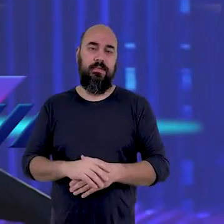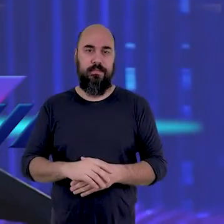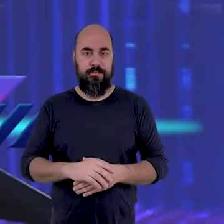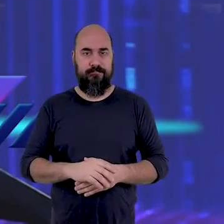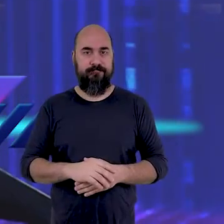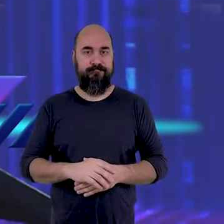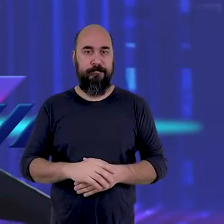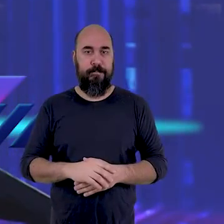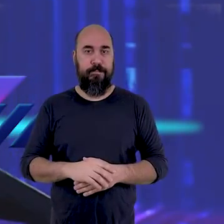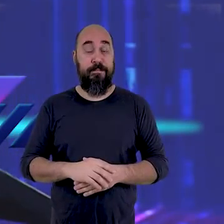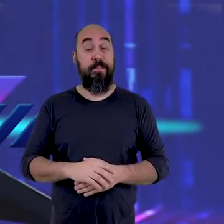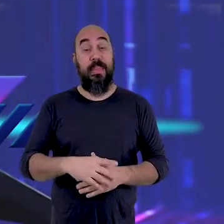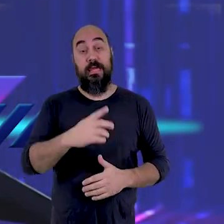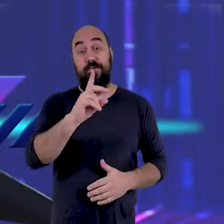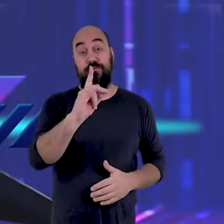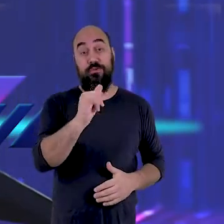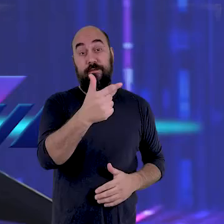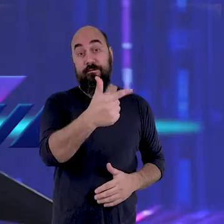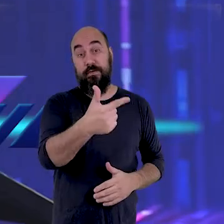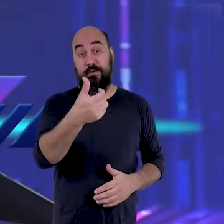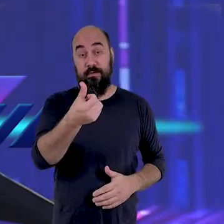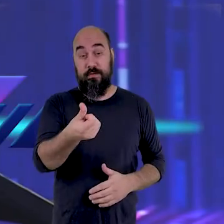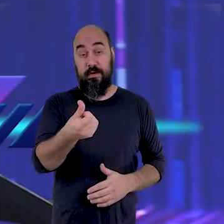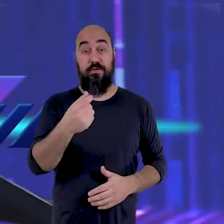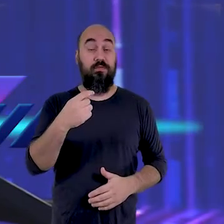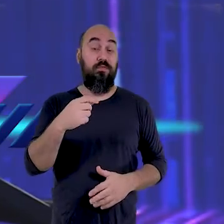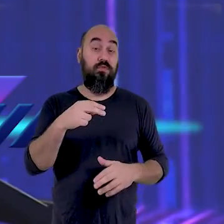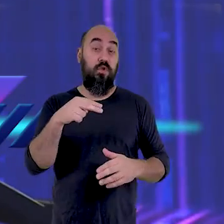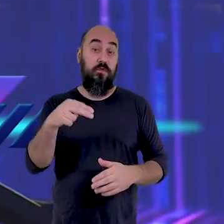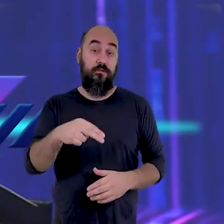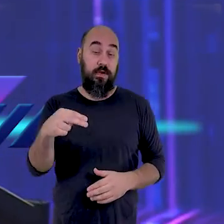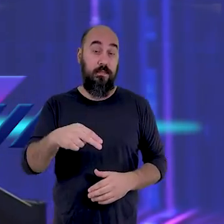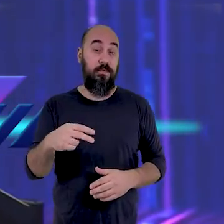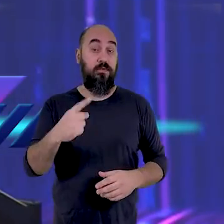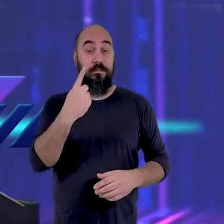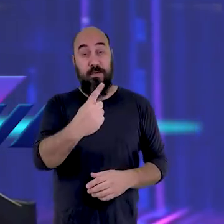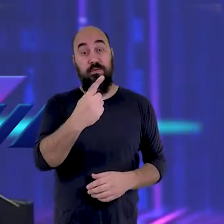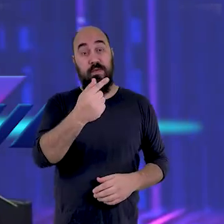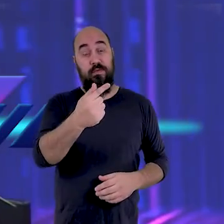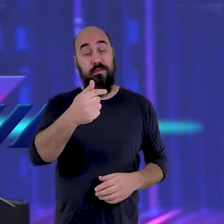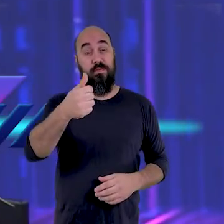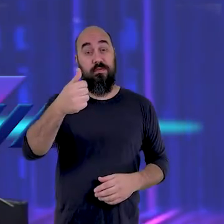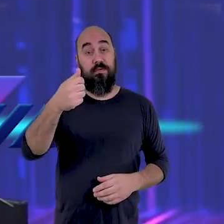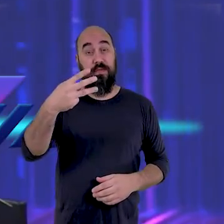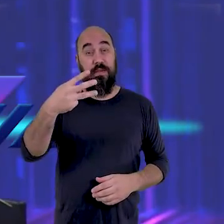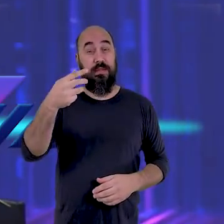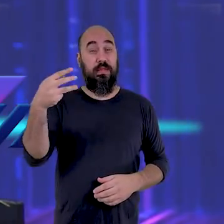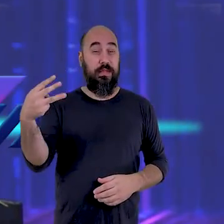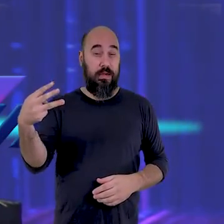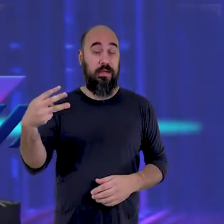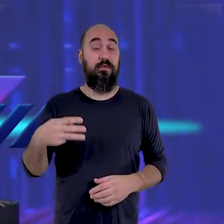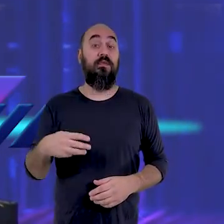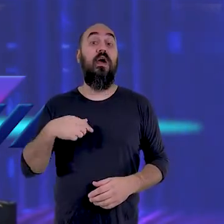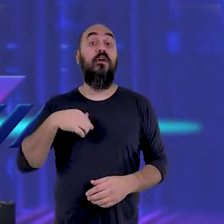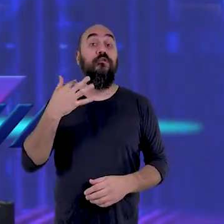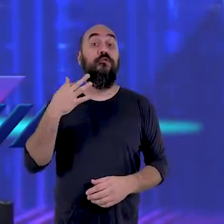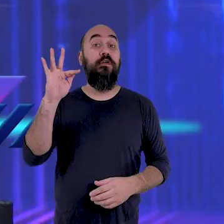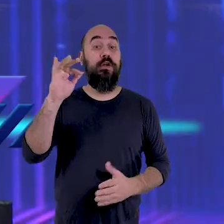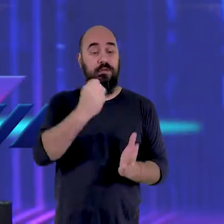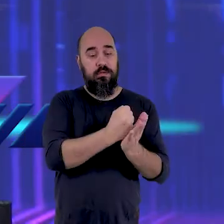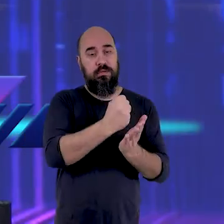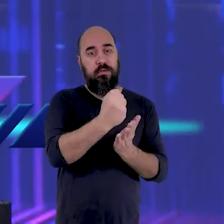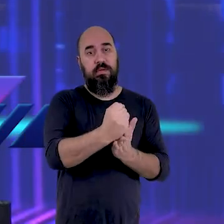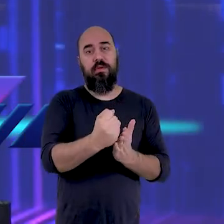Bartolomeu. No dia 26 de novembro de 1793, a Assembleia Francesa promulgou um